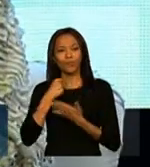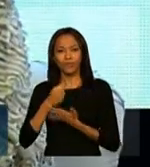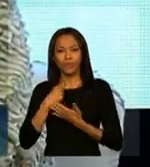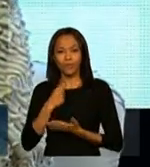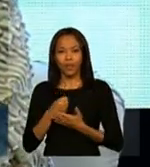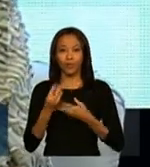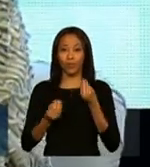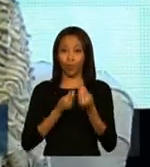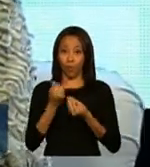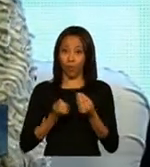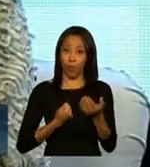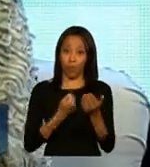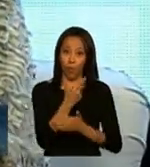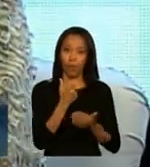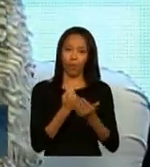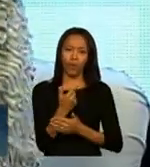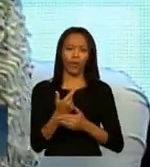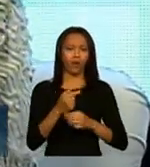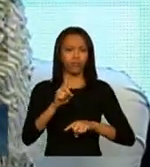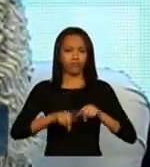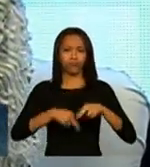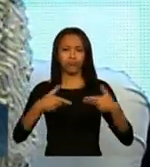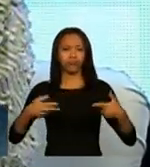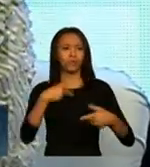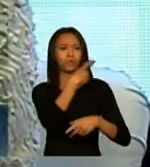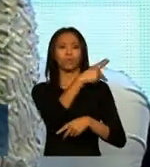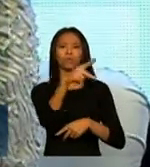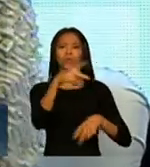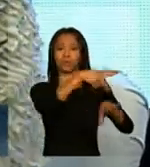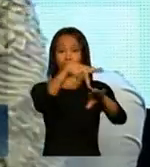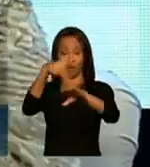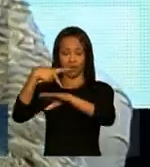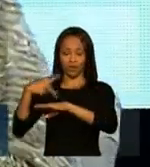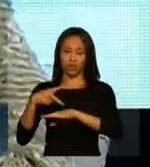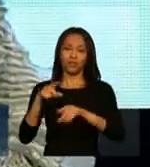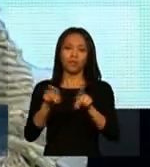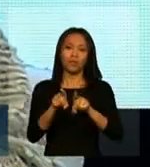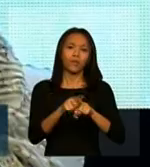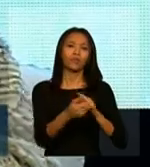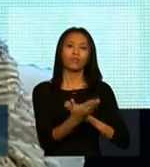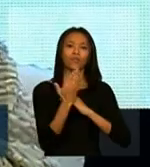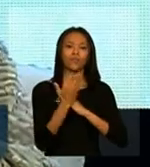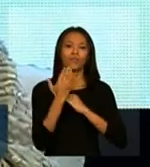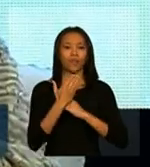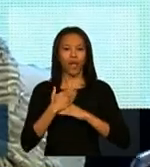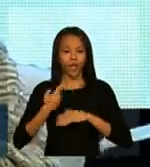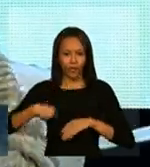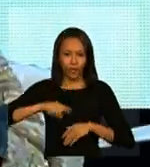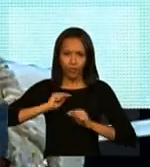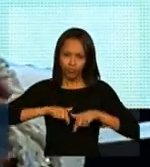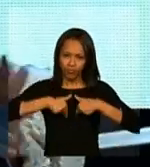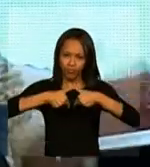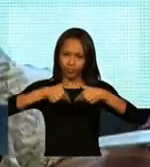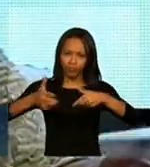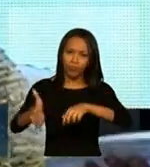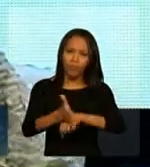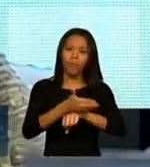compras públicas nos seus países, nos ajudado e nos inspirado também a continuar melhorando. Como eu